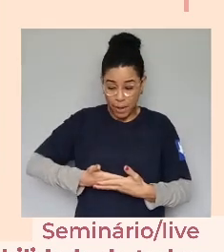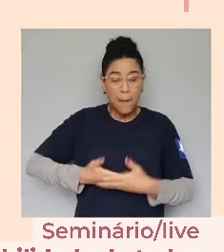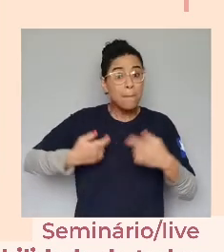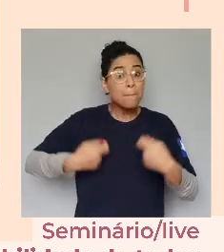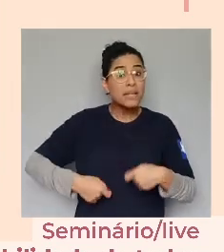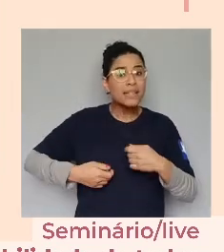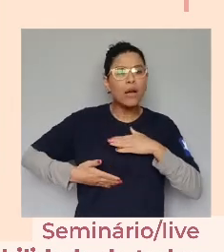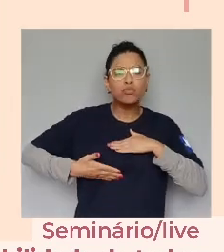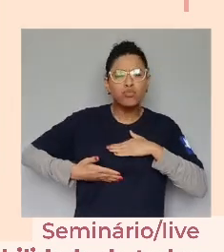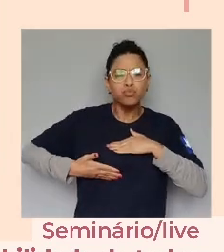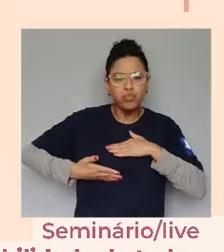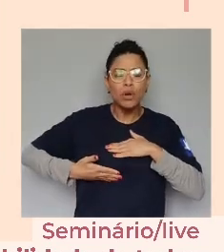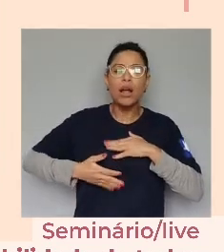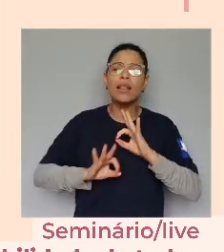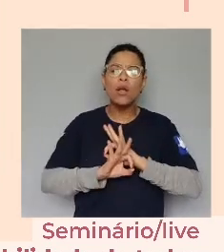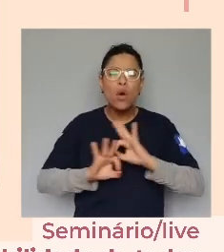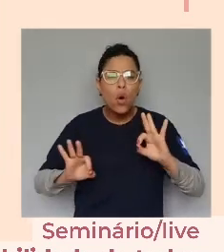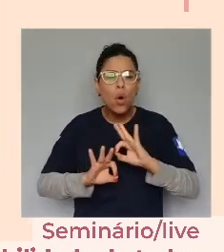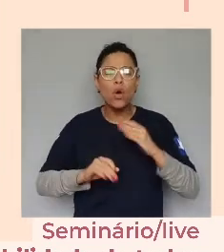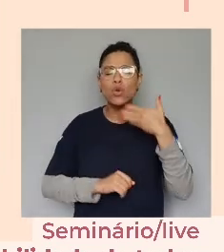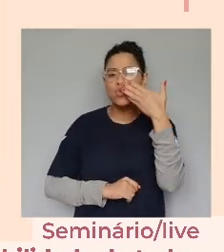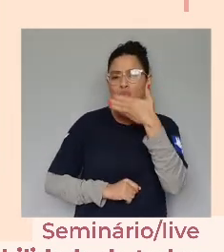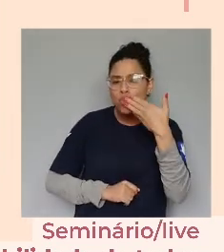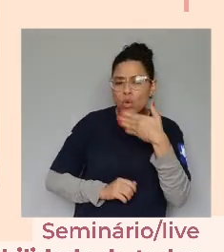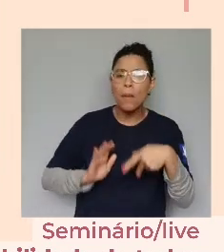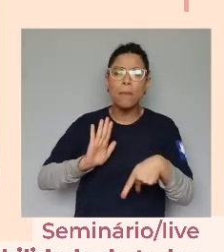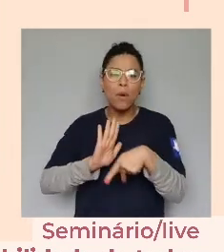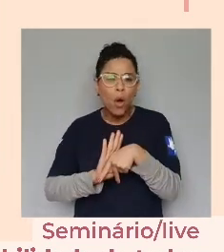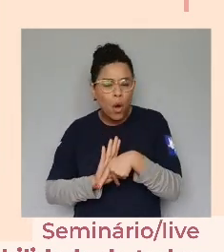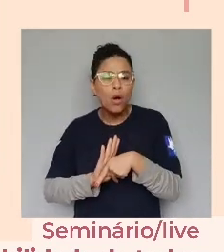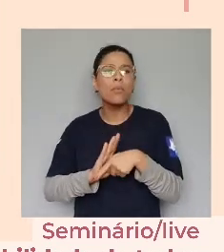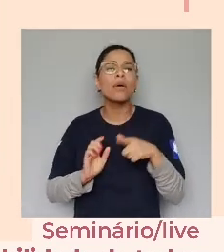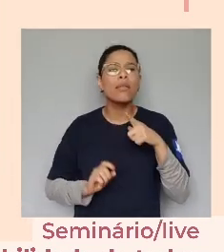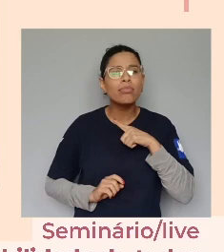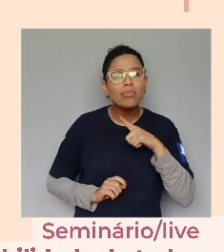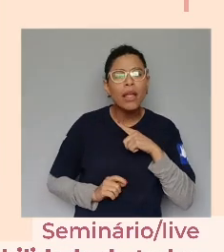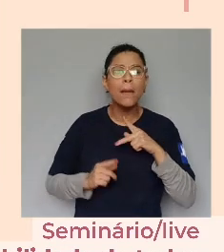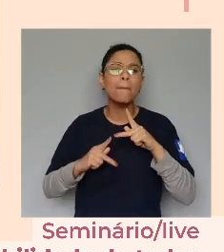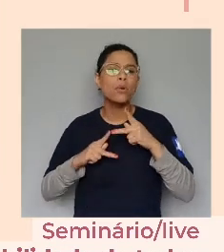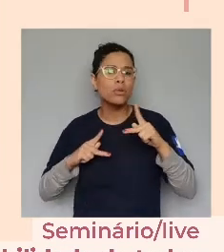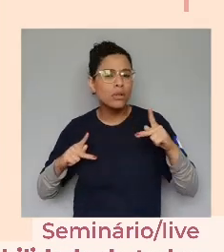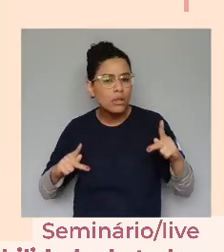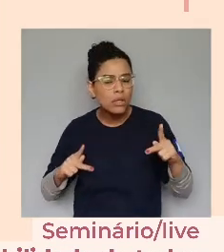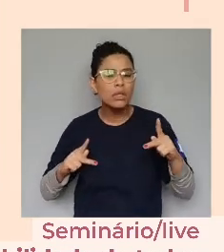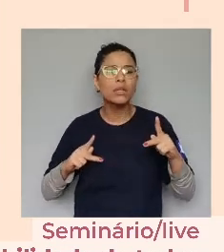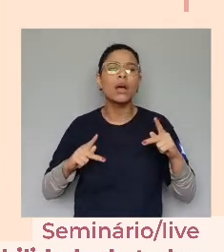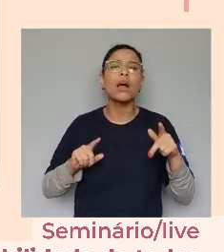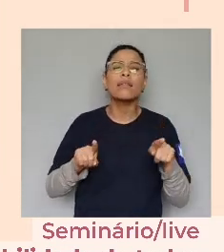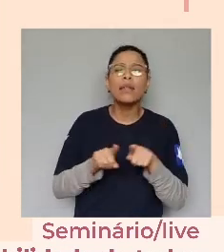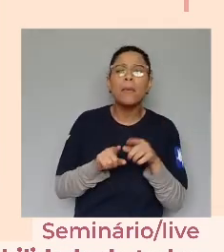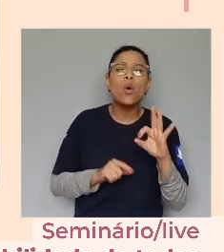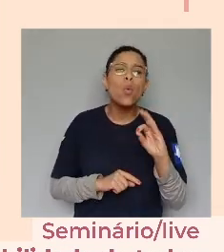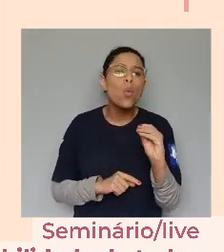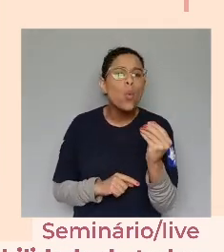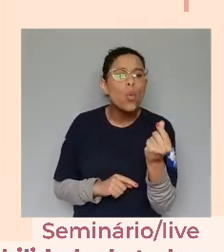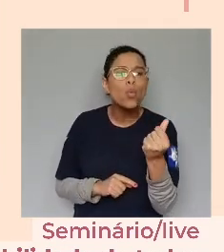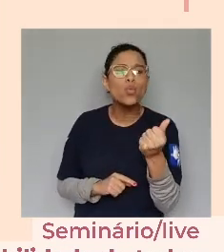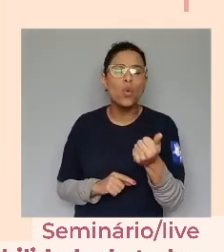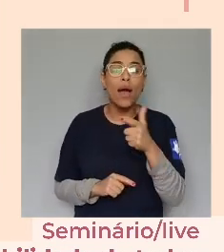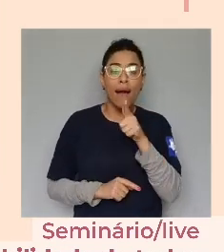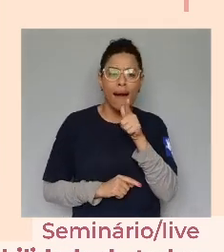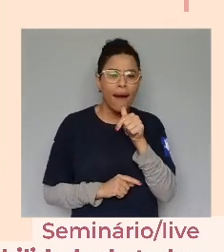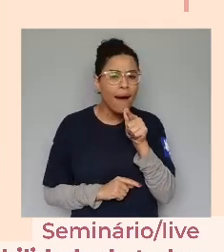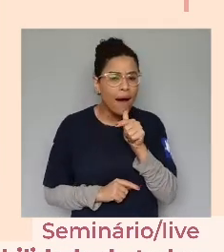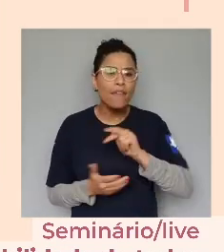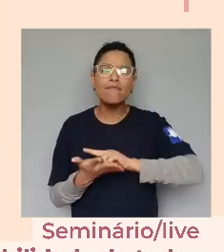os carboidratos, que é o açúcar do leite, contém a proteína, contém a gordura do leite, tem água para a hidratação do